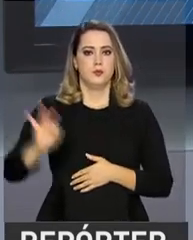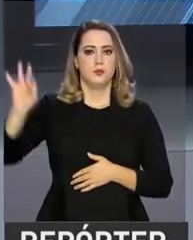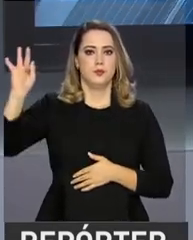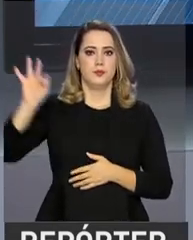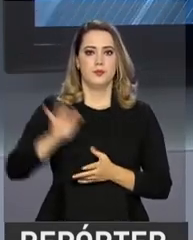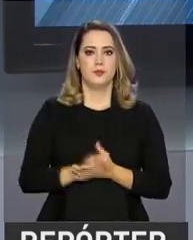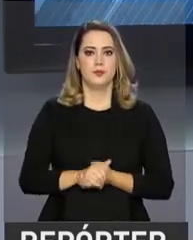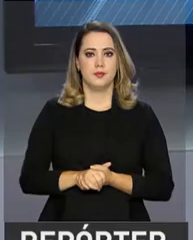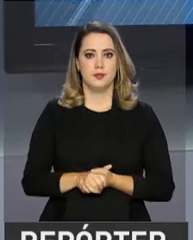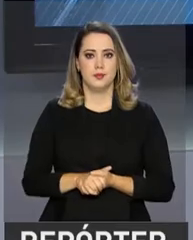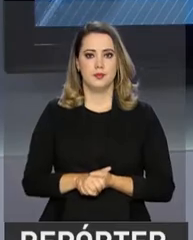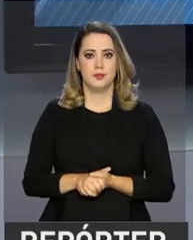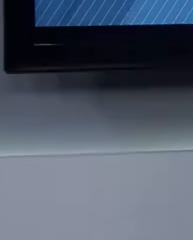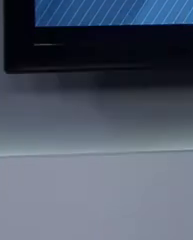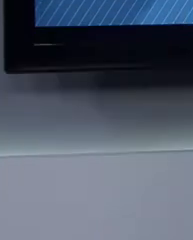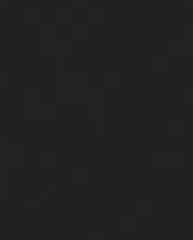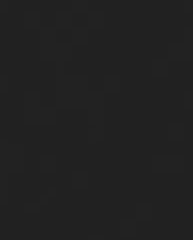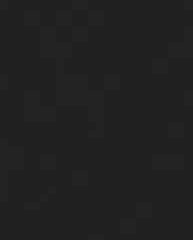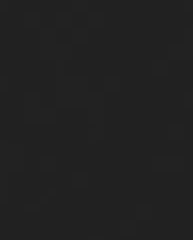do governo federal